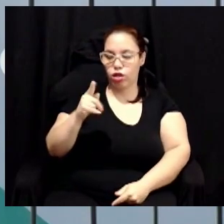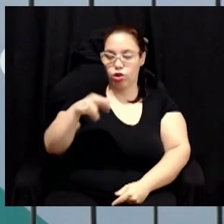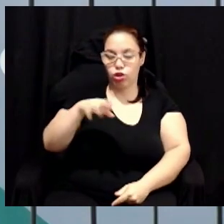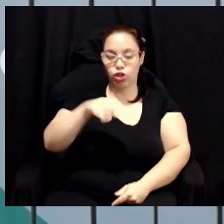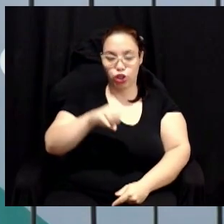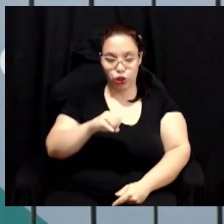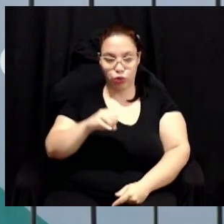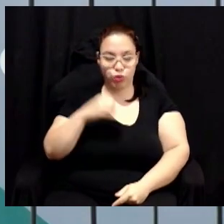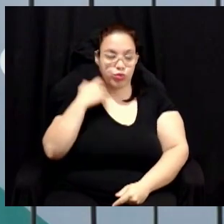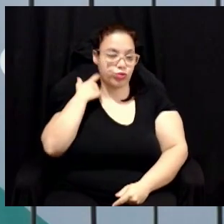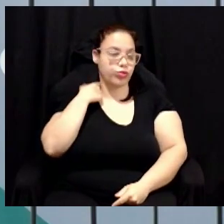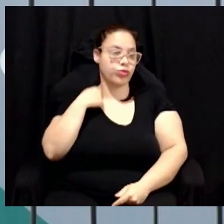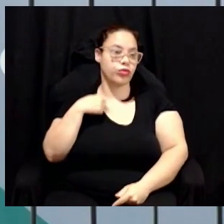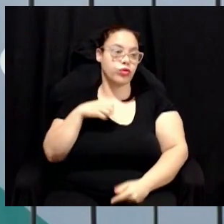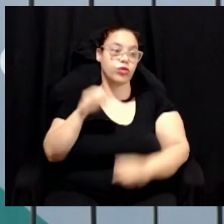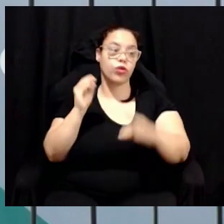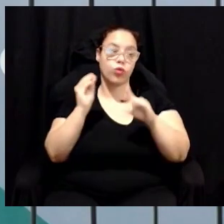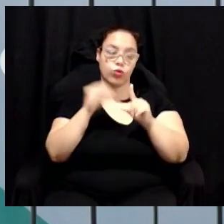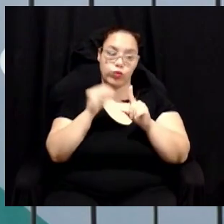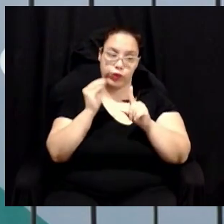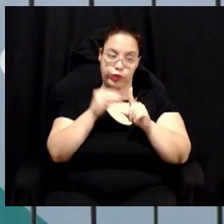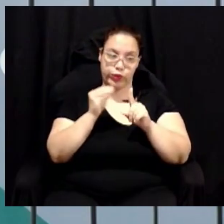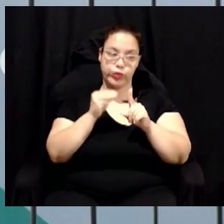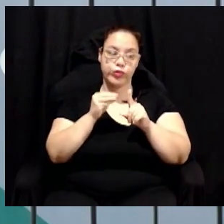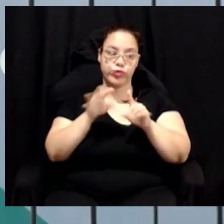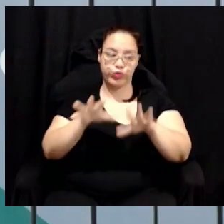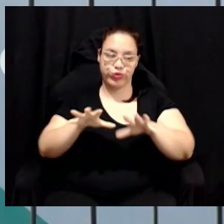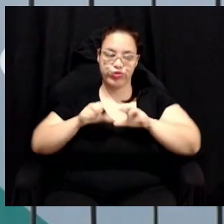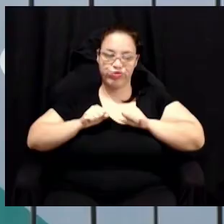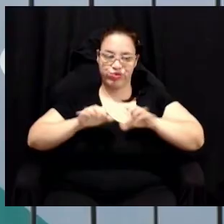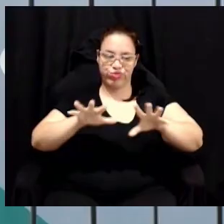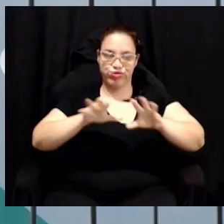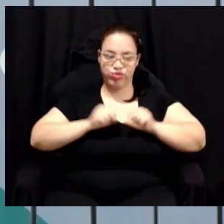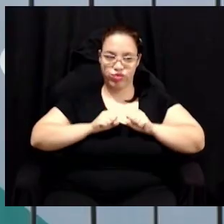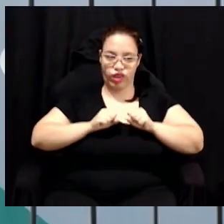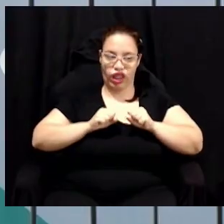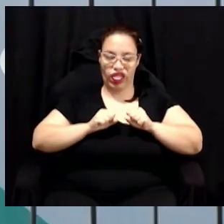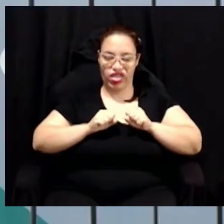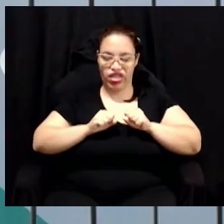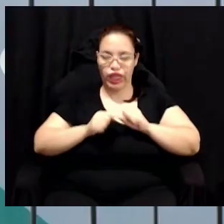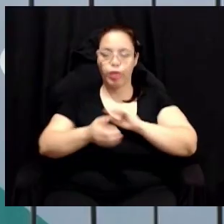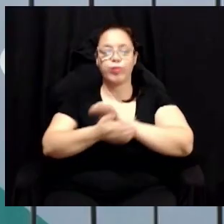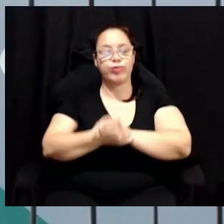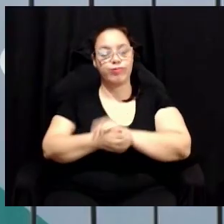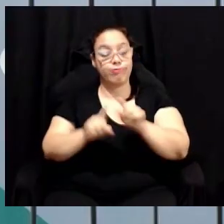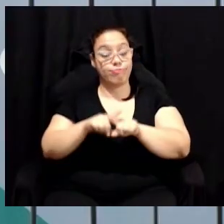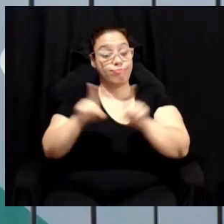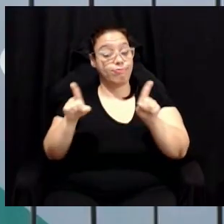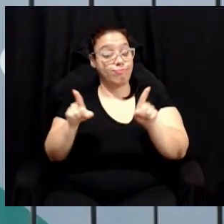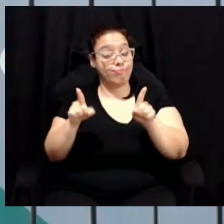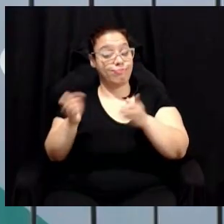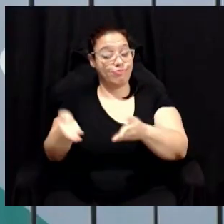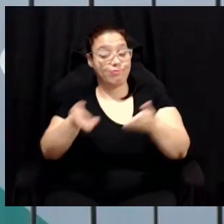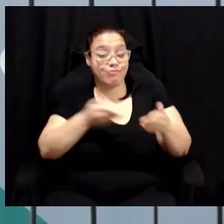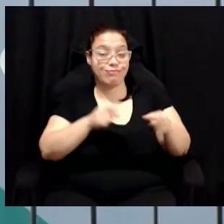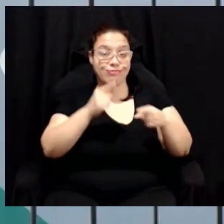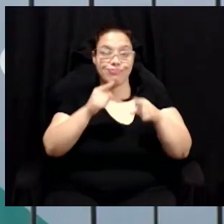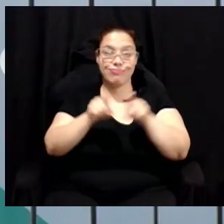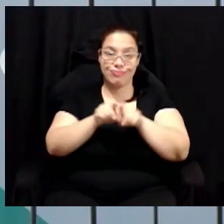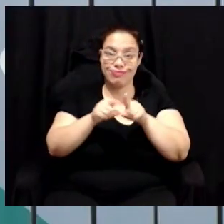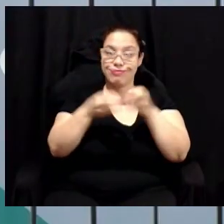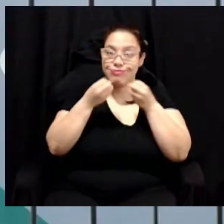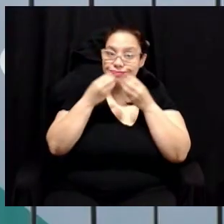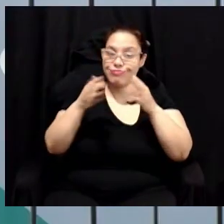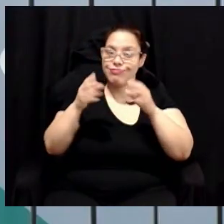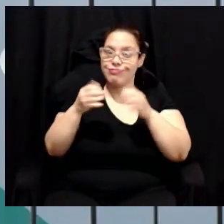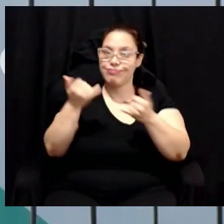tornar o organismo mais vulnerável a infecções e inflamações. Mas a gente traz também uma boa